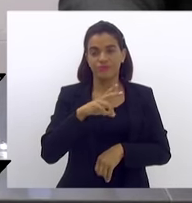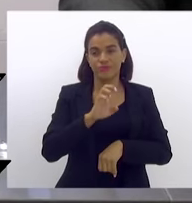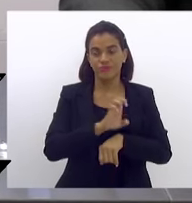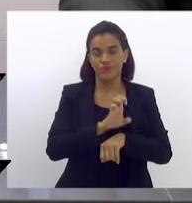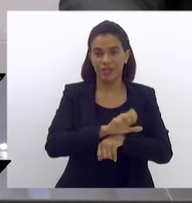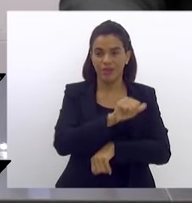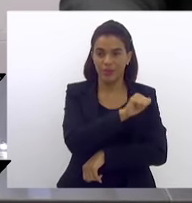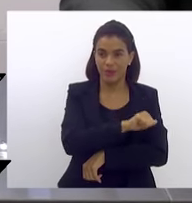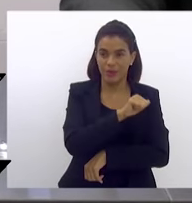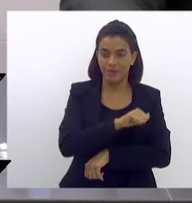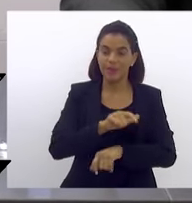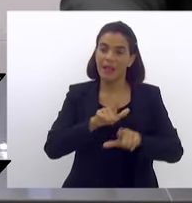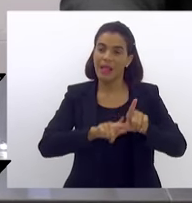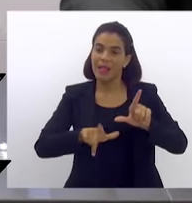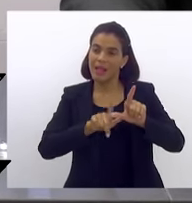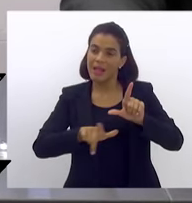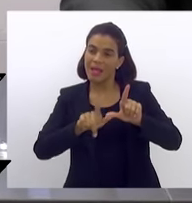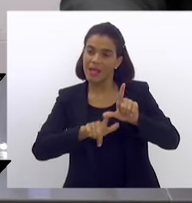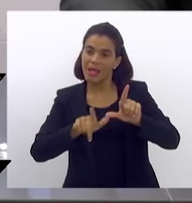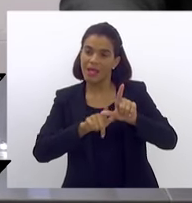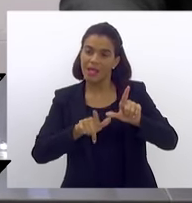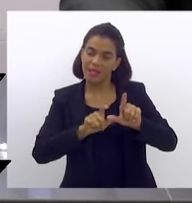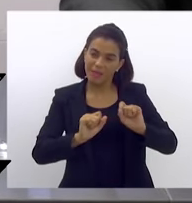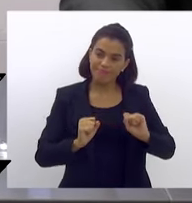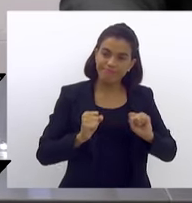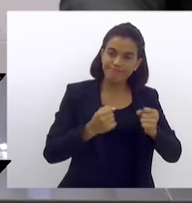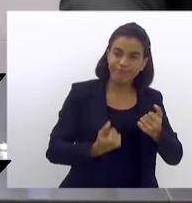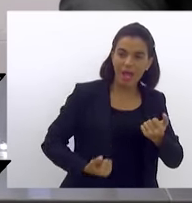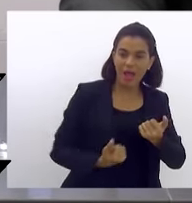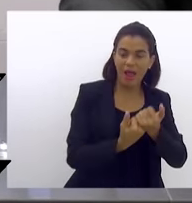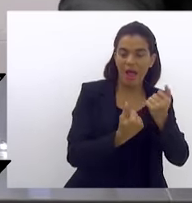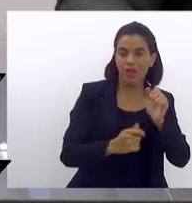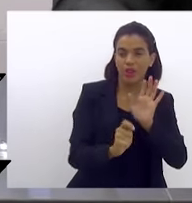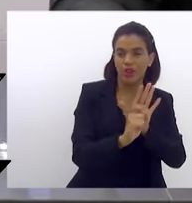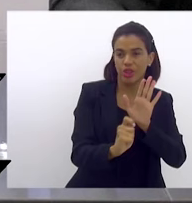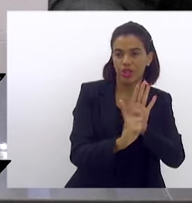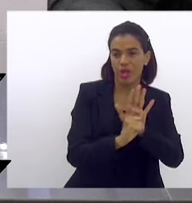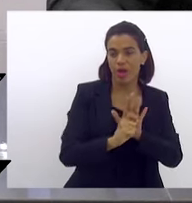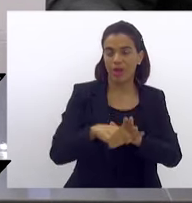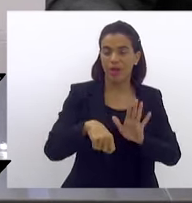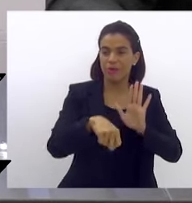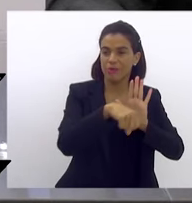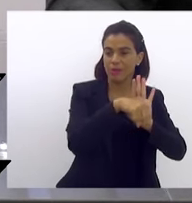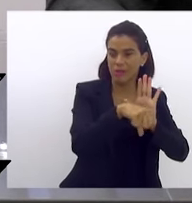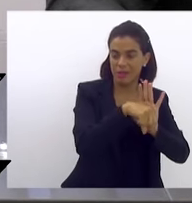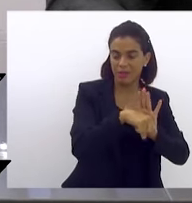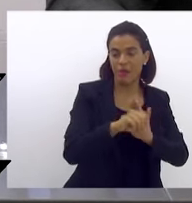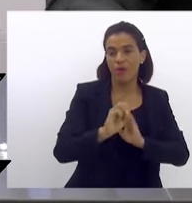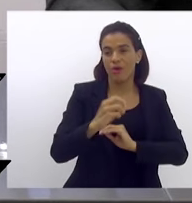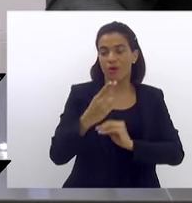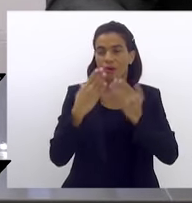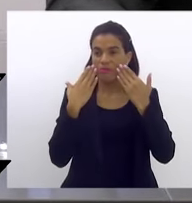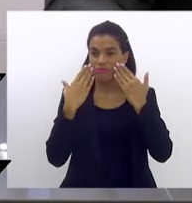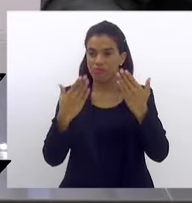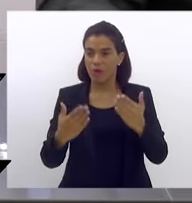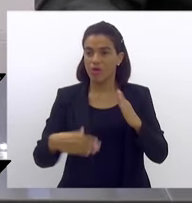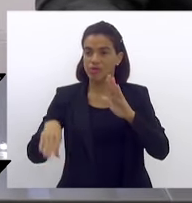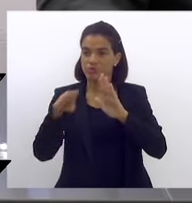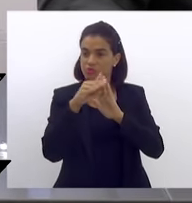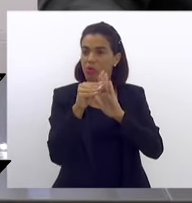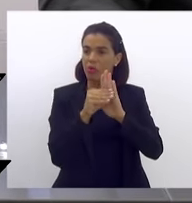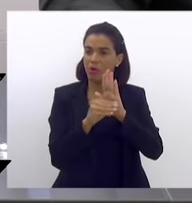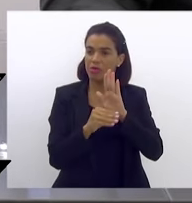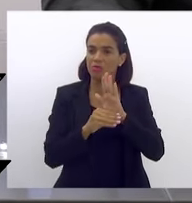de músicas com letras que façam Apologia ao Crime ao uso de drogas e ou expressem conteúdos